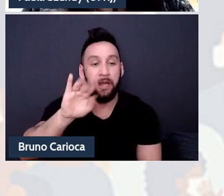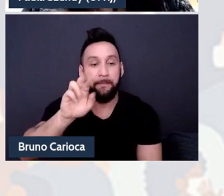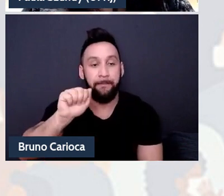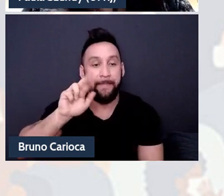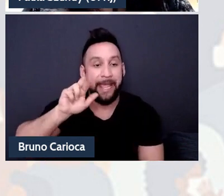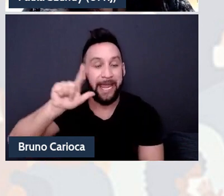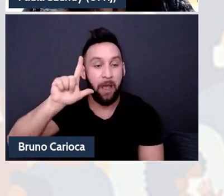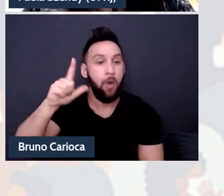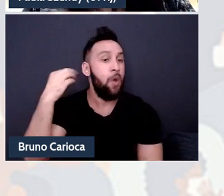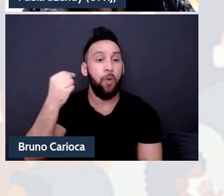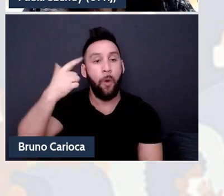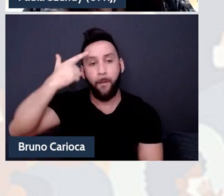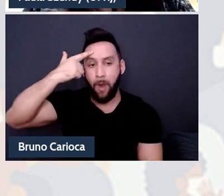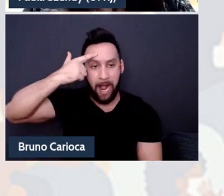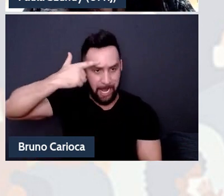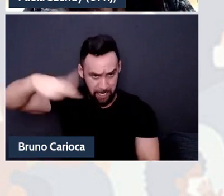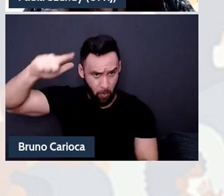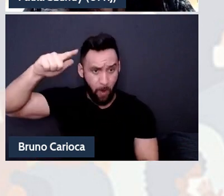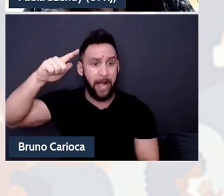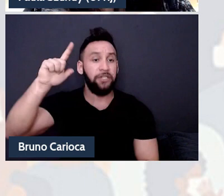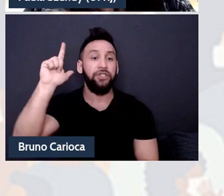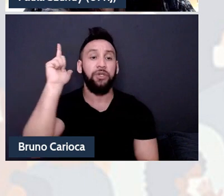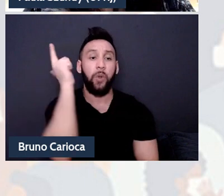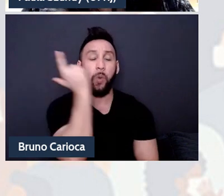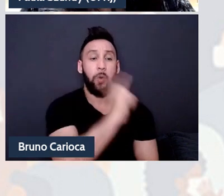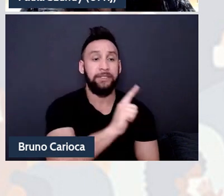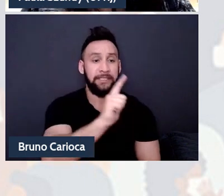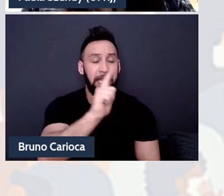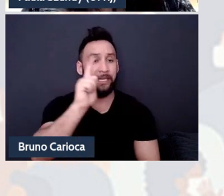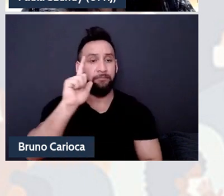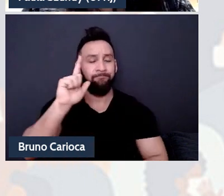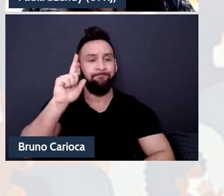área de linguagens e em brechas possíveis para